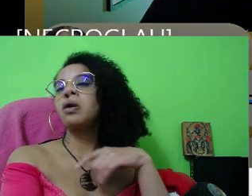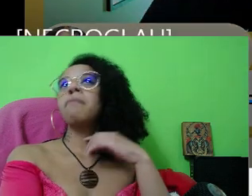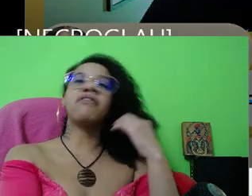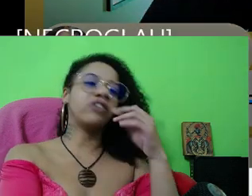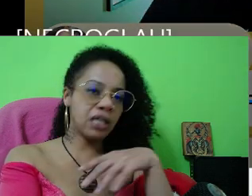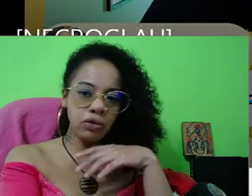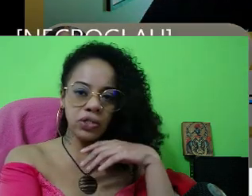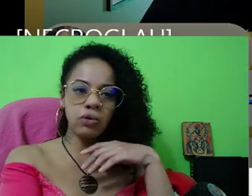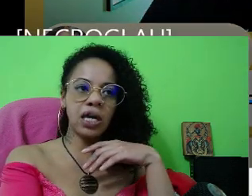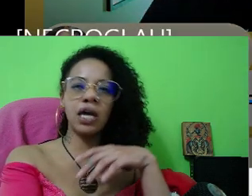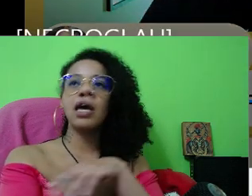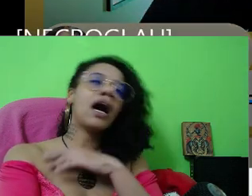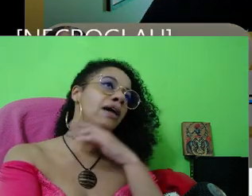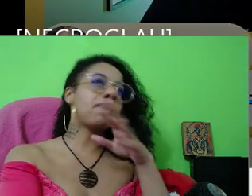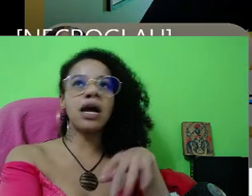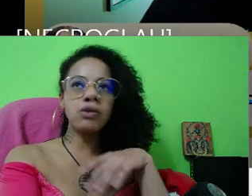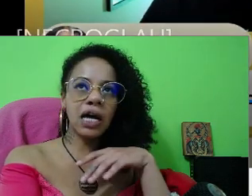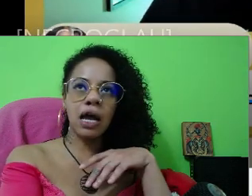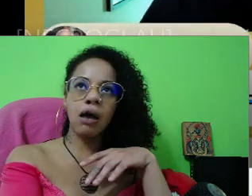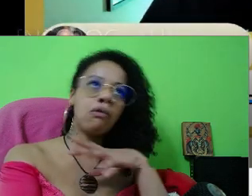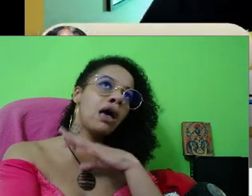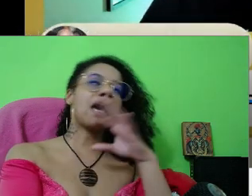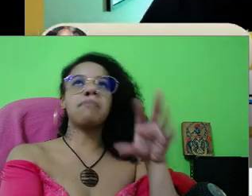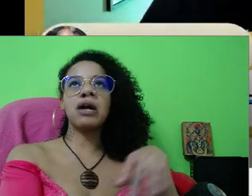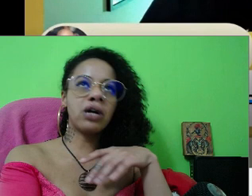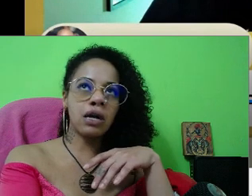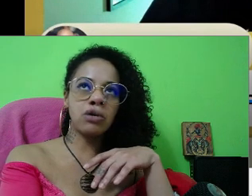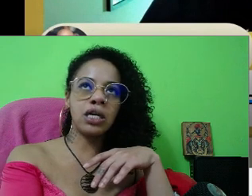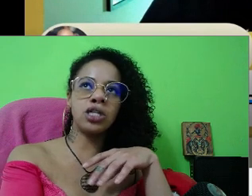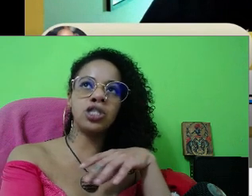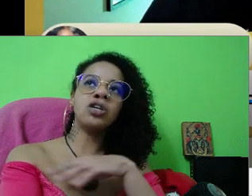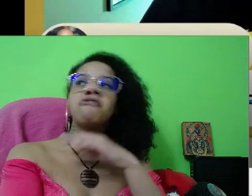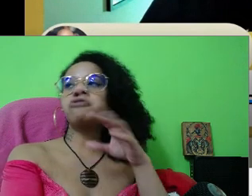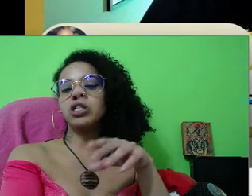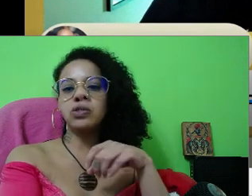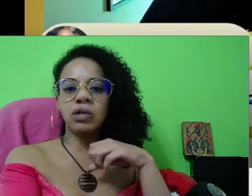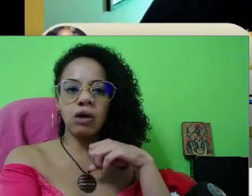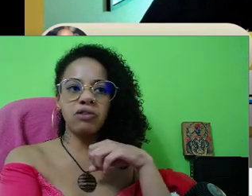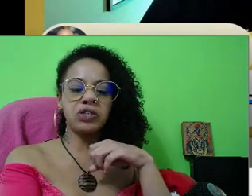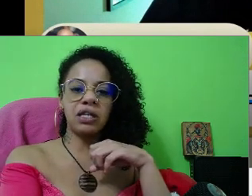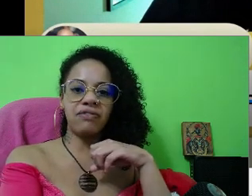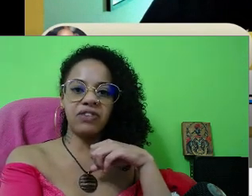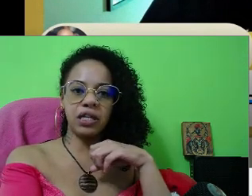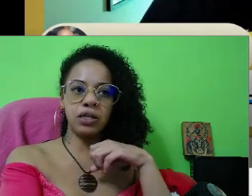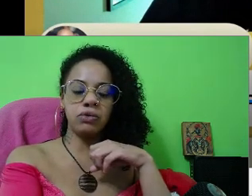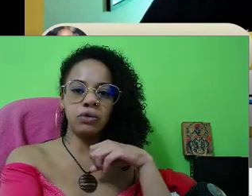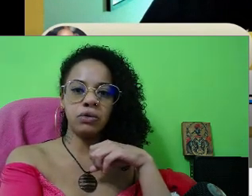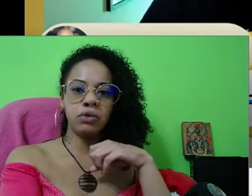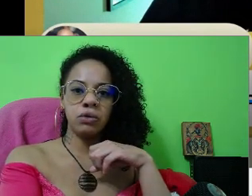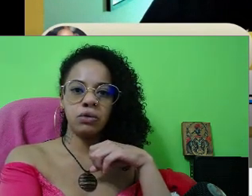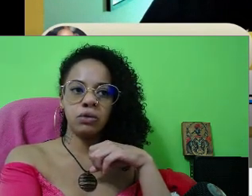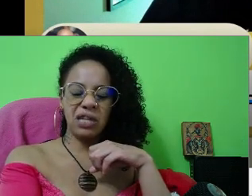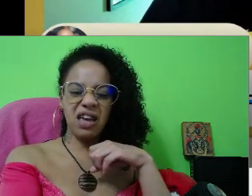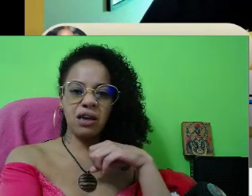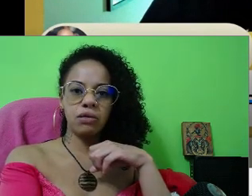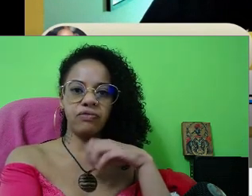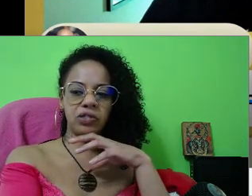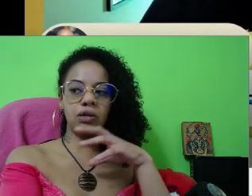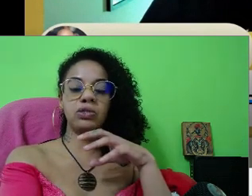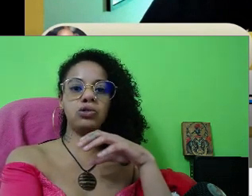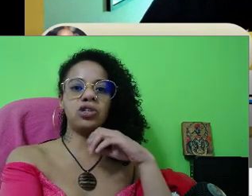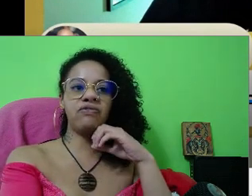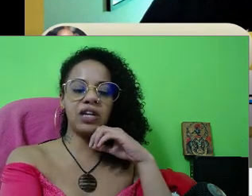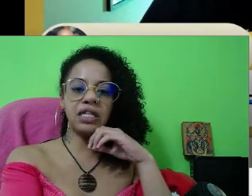recorte para fazer não sei o que aí marca o canal aí marca o canal grande o canal que você tá falando né